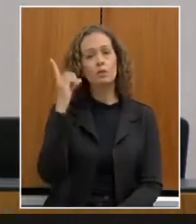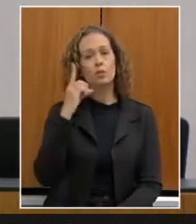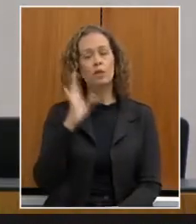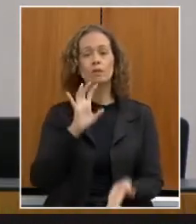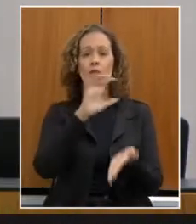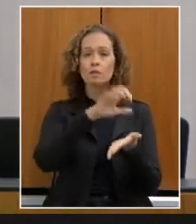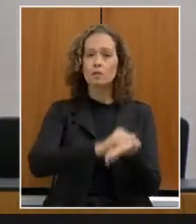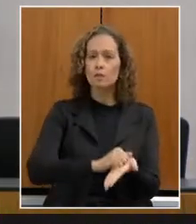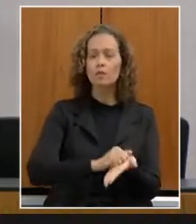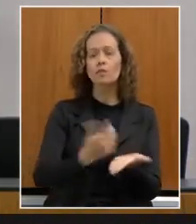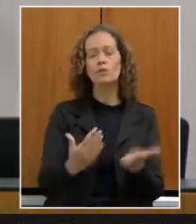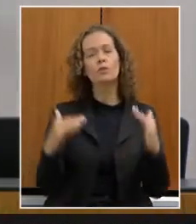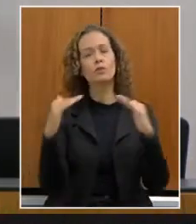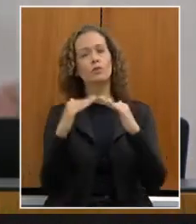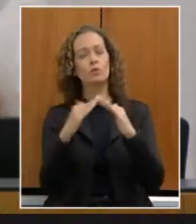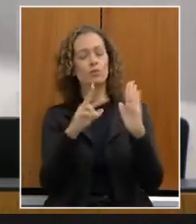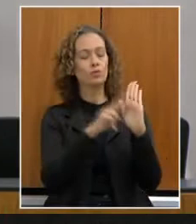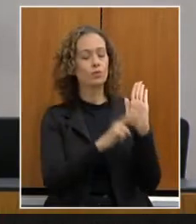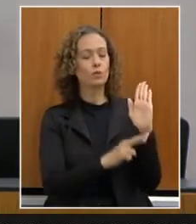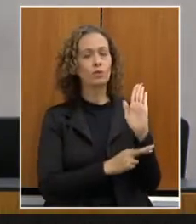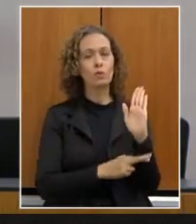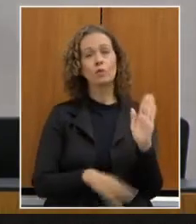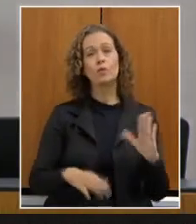as normas do Minas Fiscaliza.